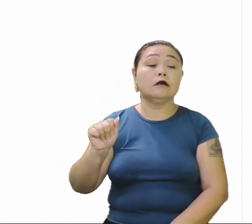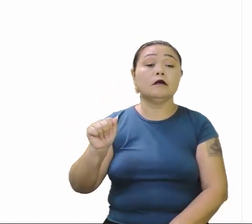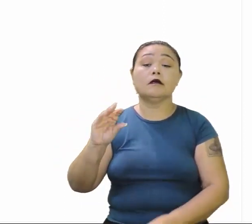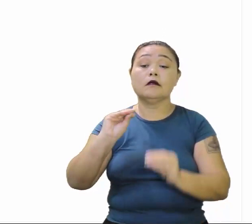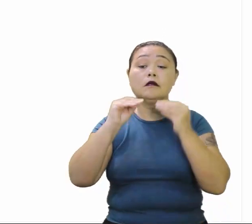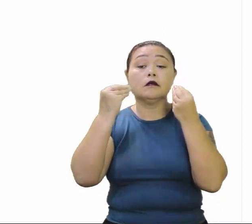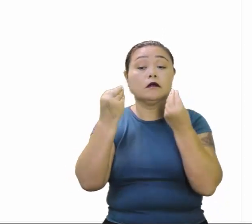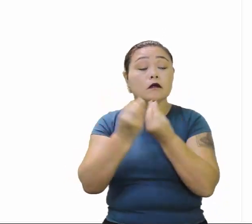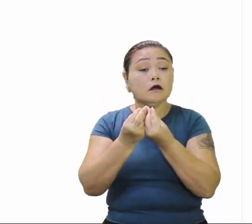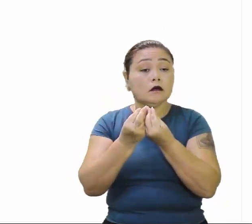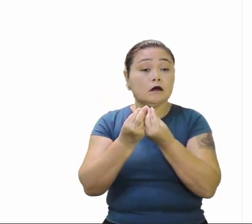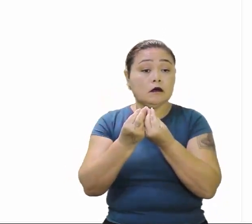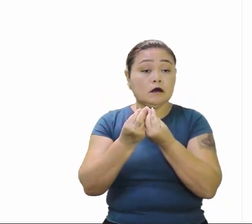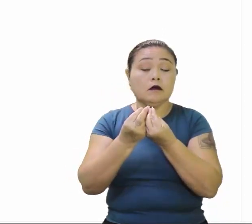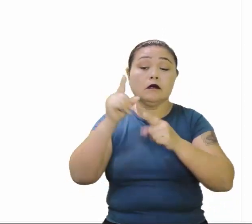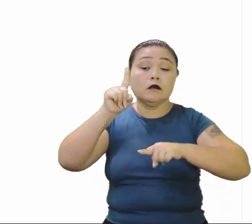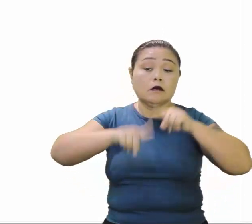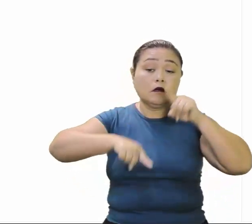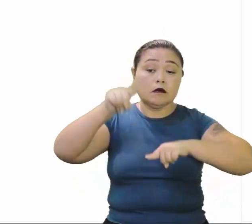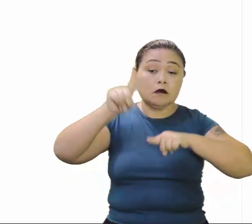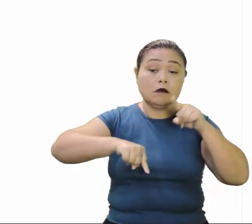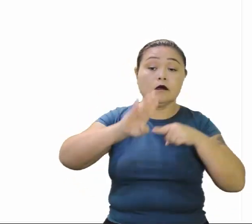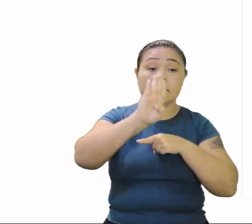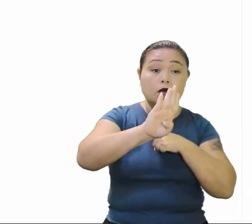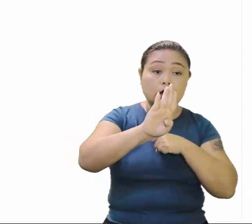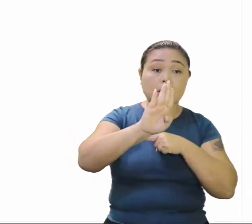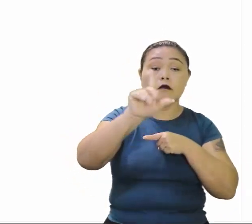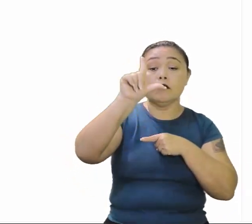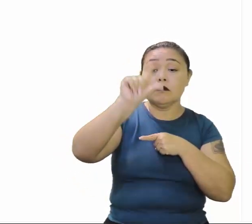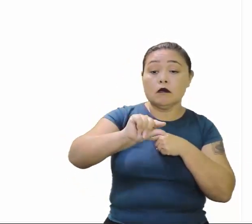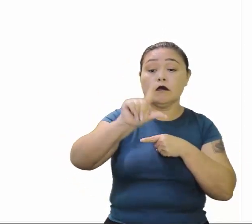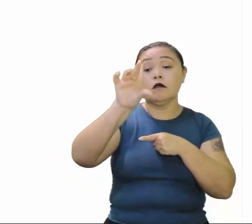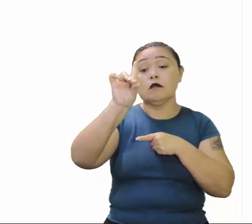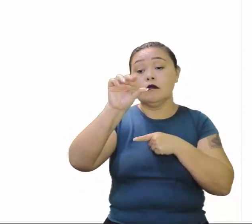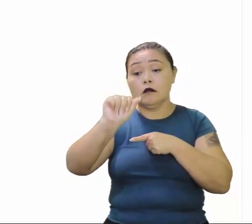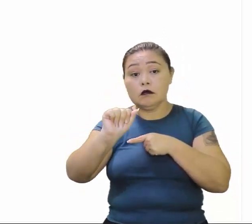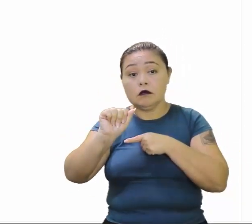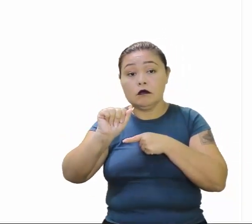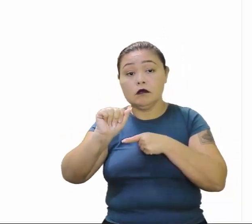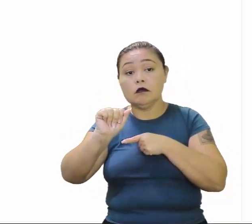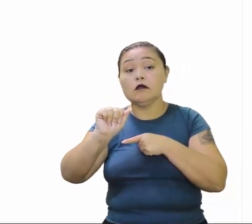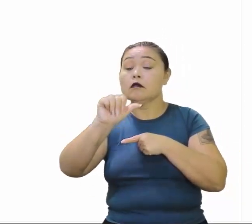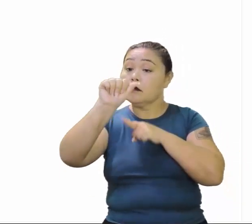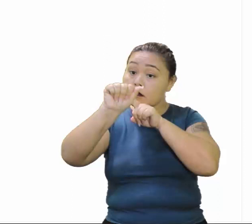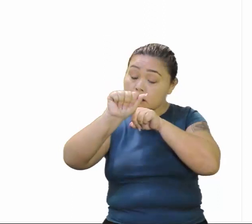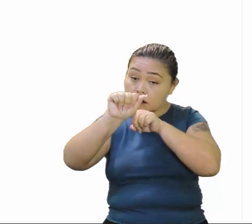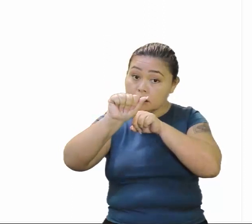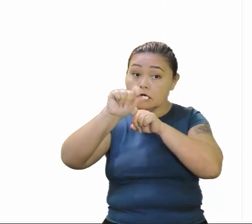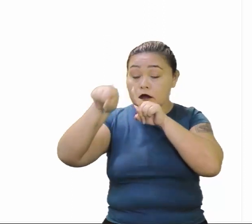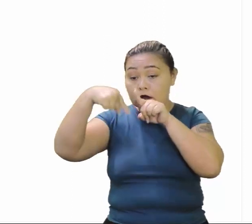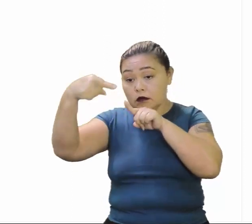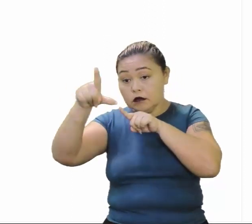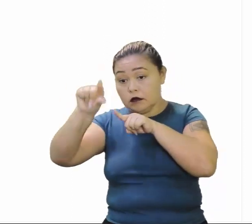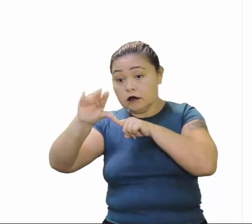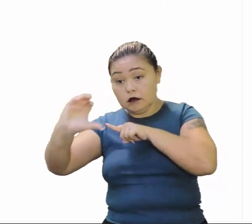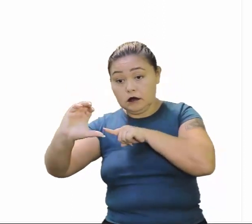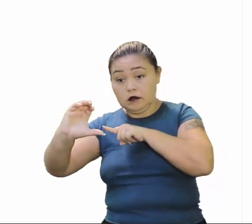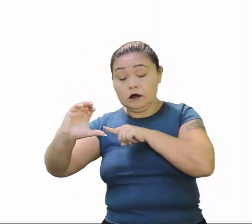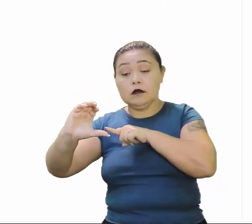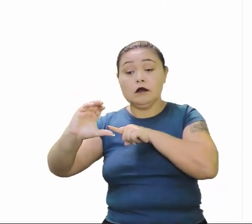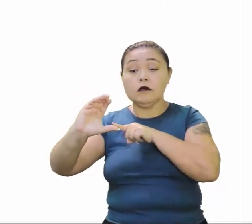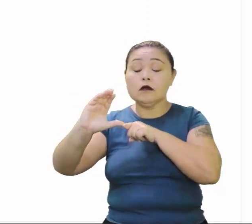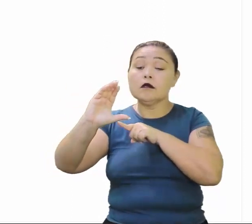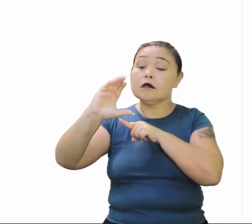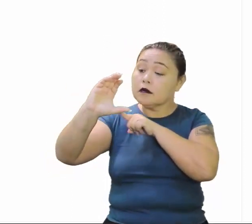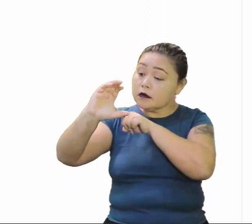substância material, B tem densidade menor do que de A, e A, consequentemente, menor do que C. Quer dizer,